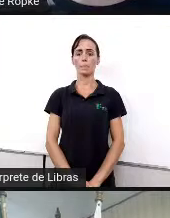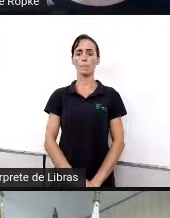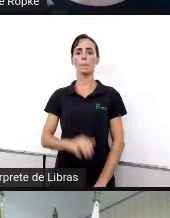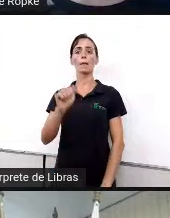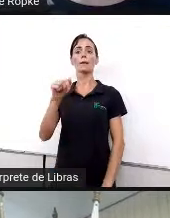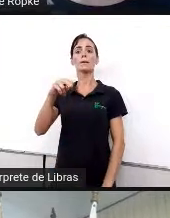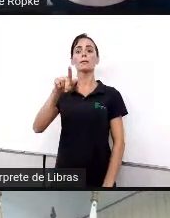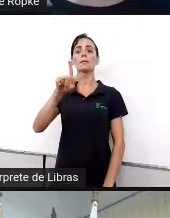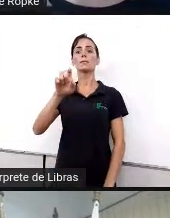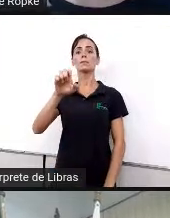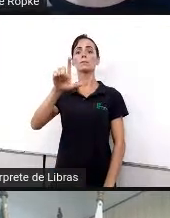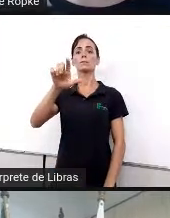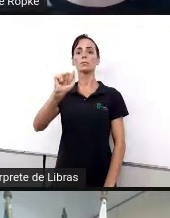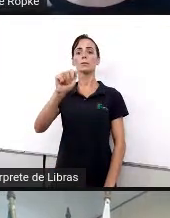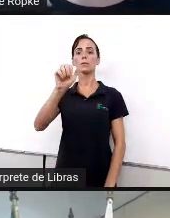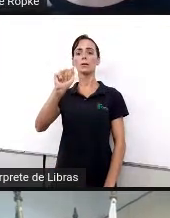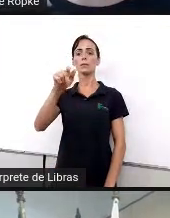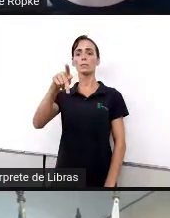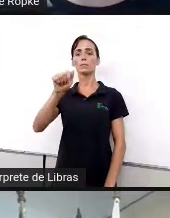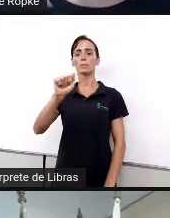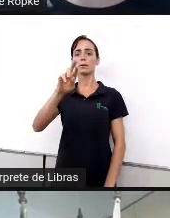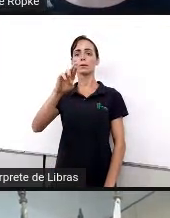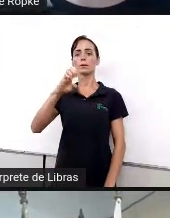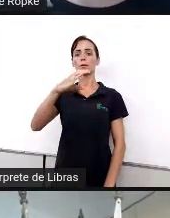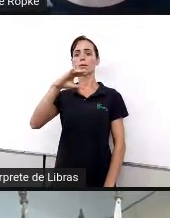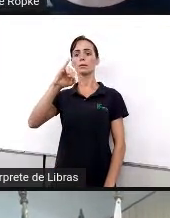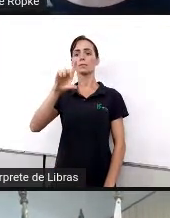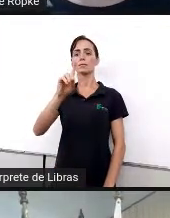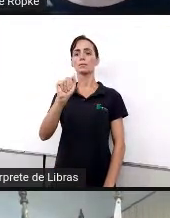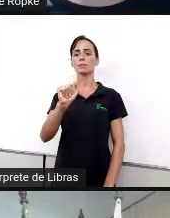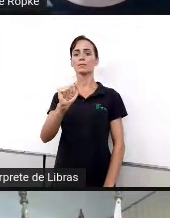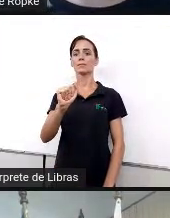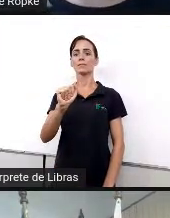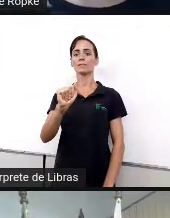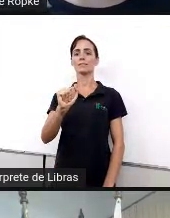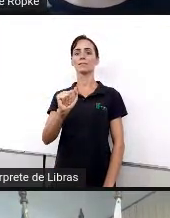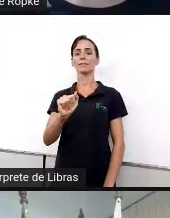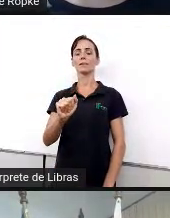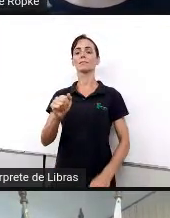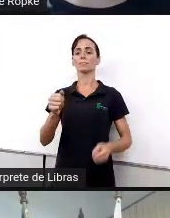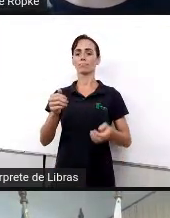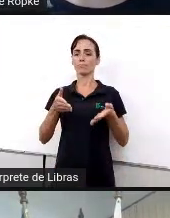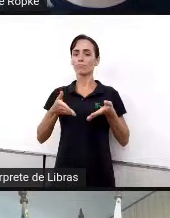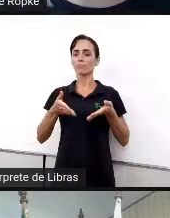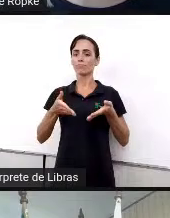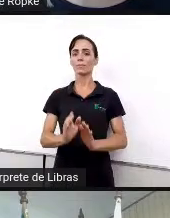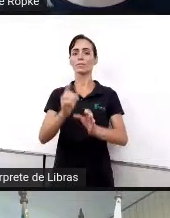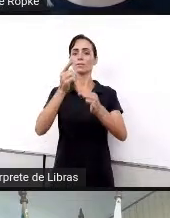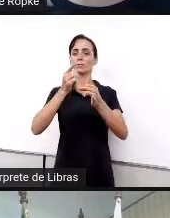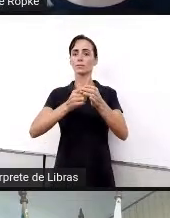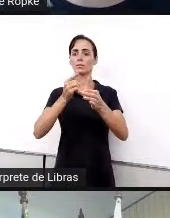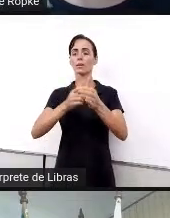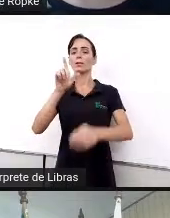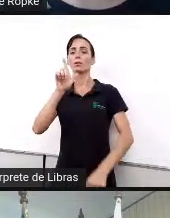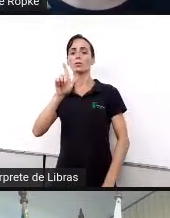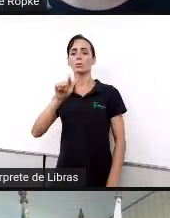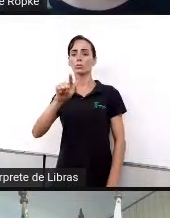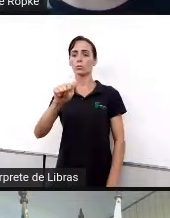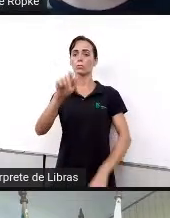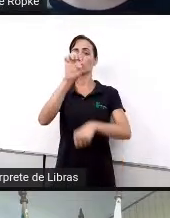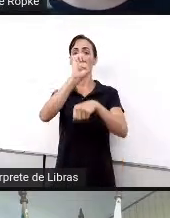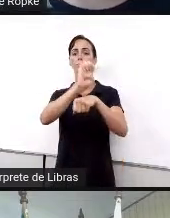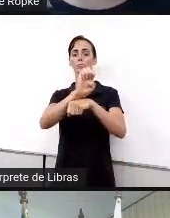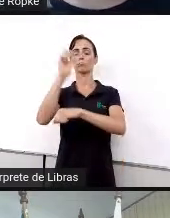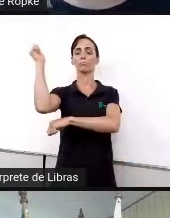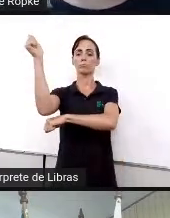Ângela Aparecida Duarte Silva, natural da cidade de Giruá, estado do Rio